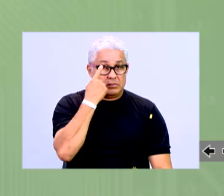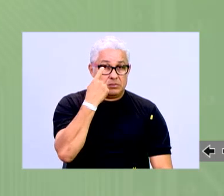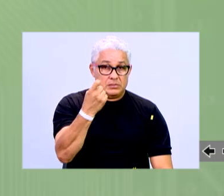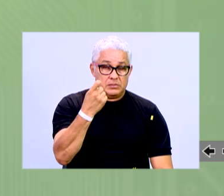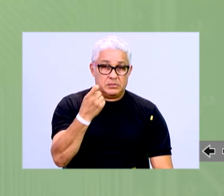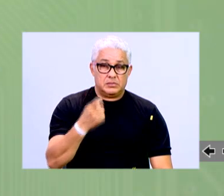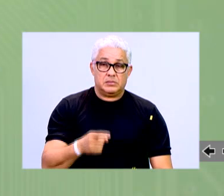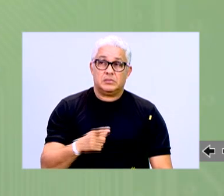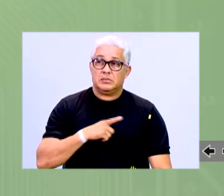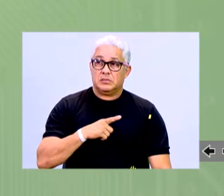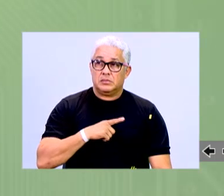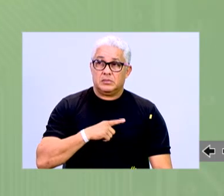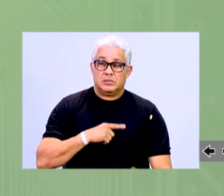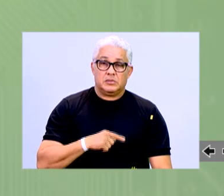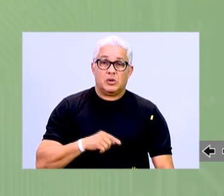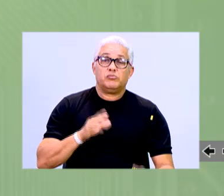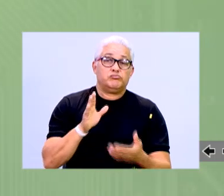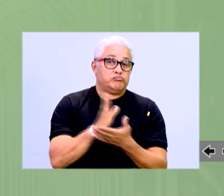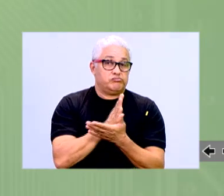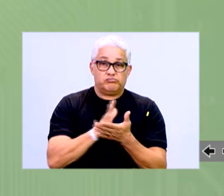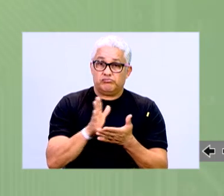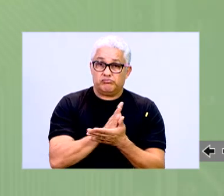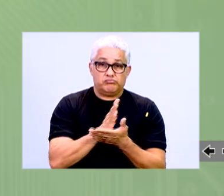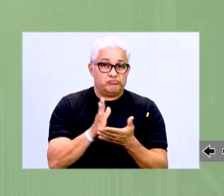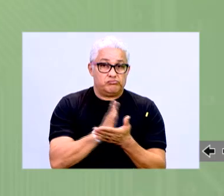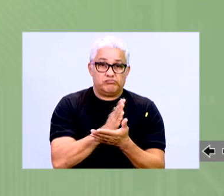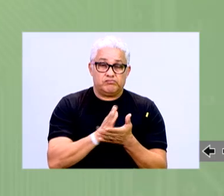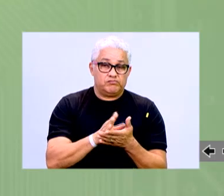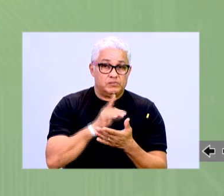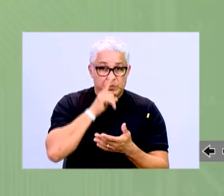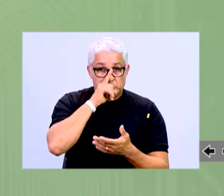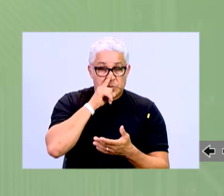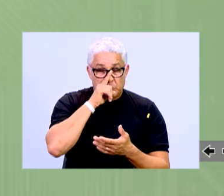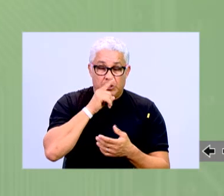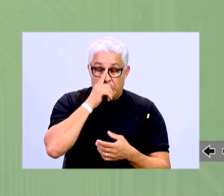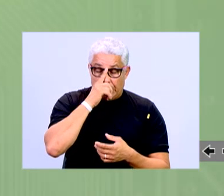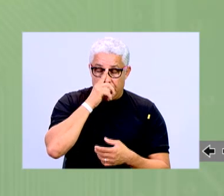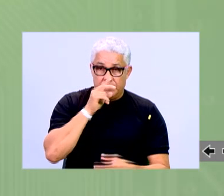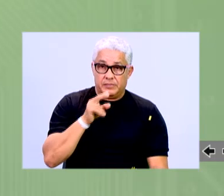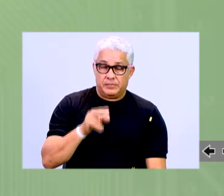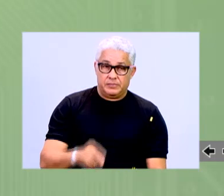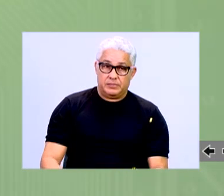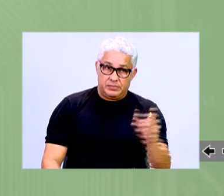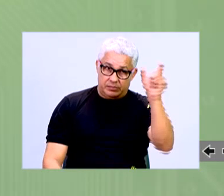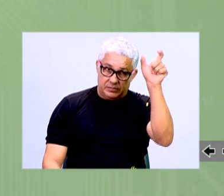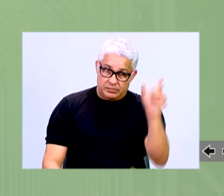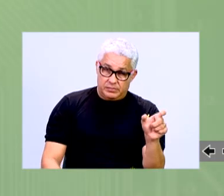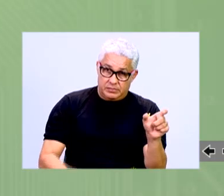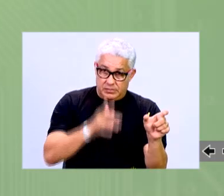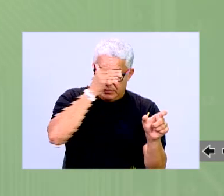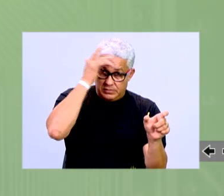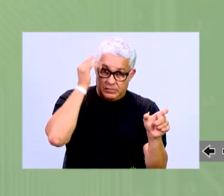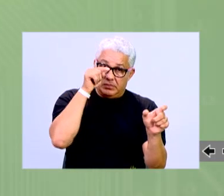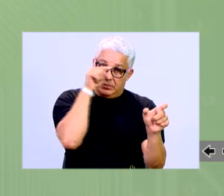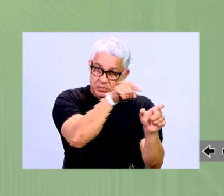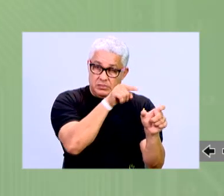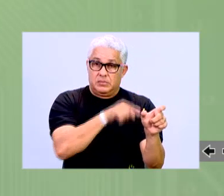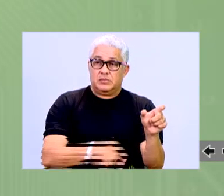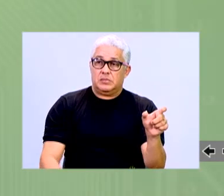que envolve algum risco. Então, o usuário é aquela pessoa